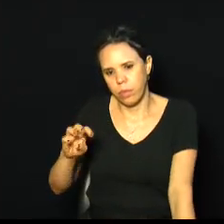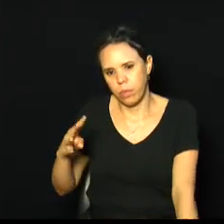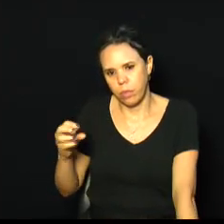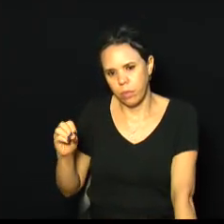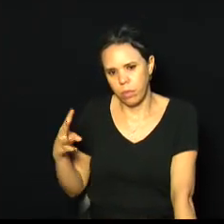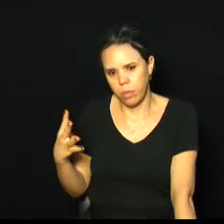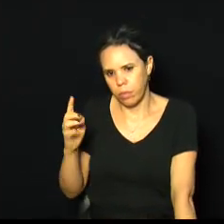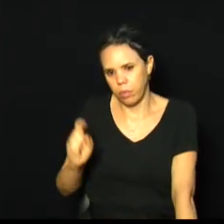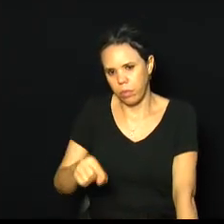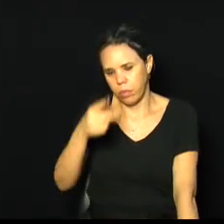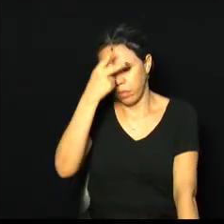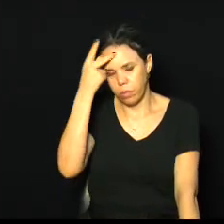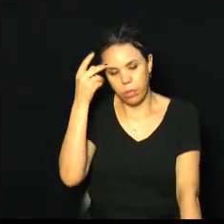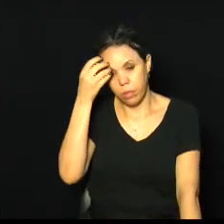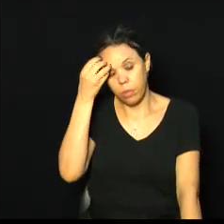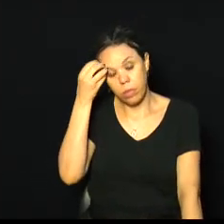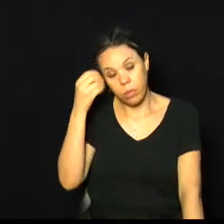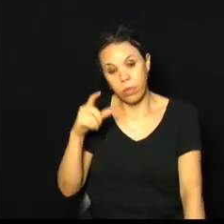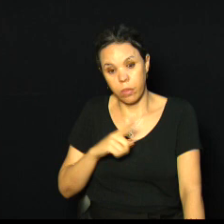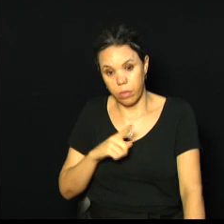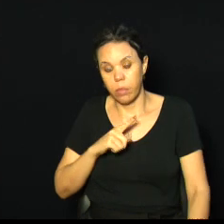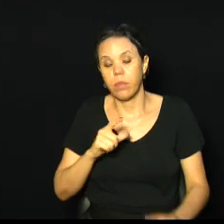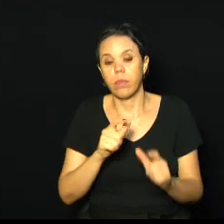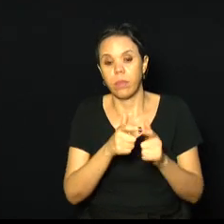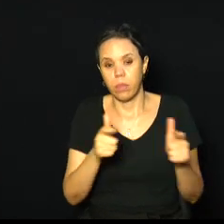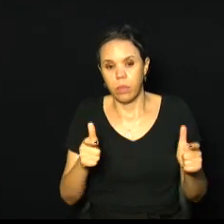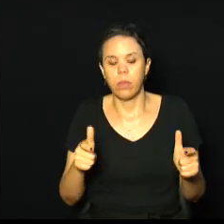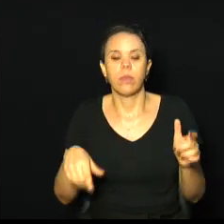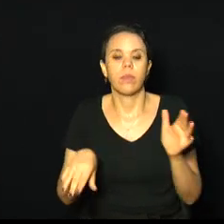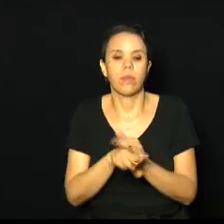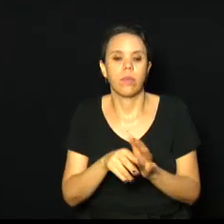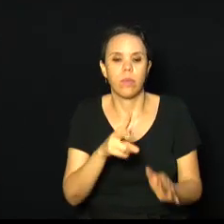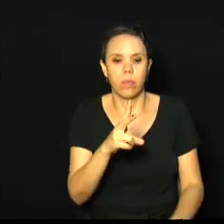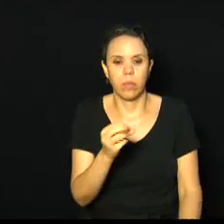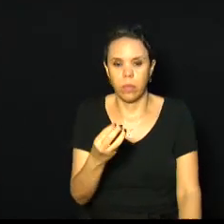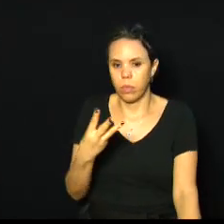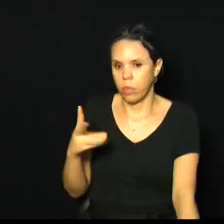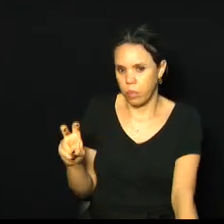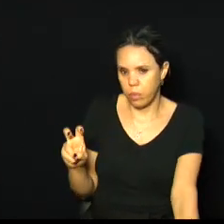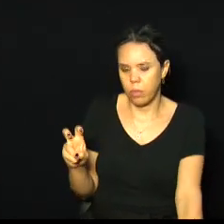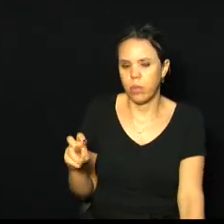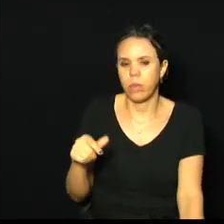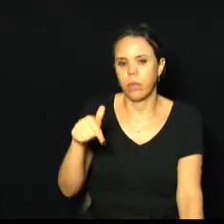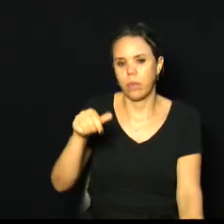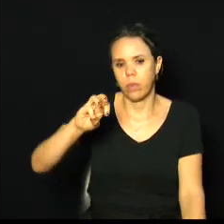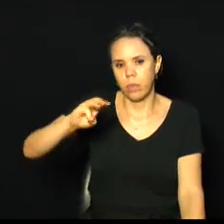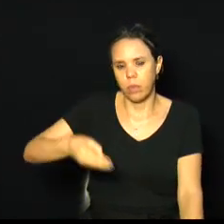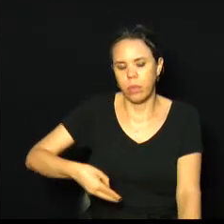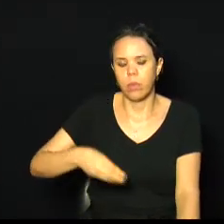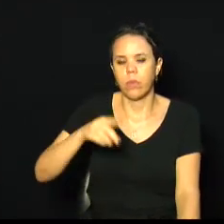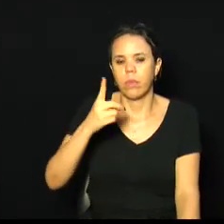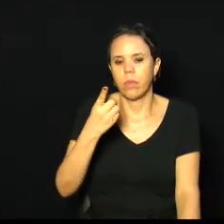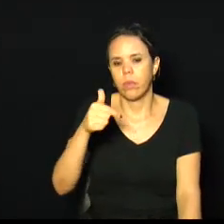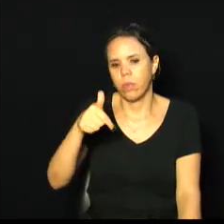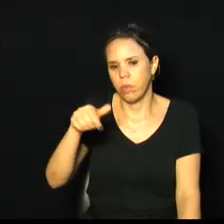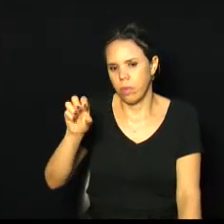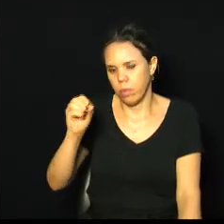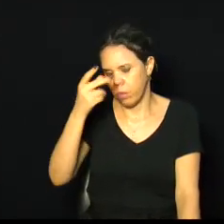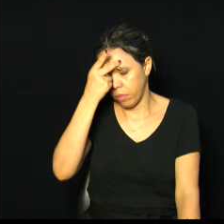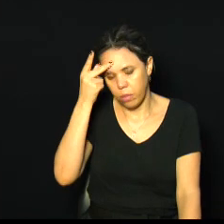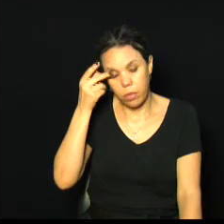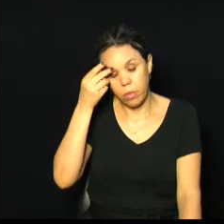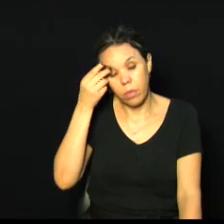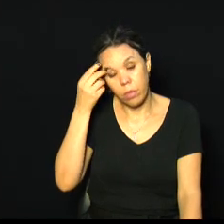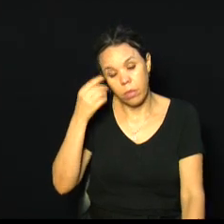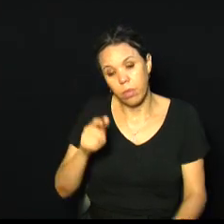5.504.000 habitantes. E nós vamos ter um crescimento, chegaremos em 2035 com 7.710.000. Então, nós temos aí